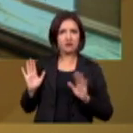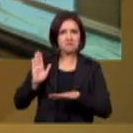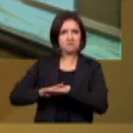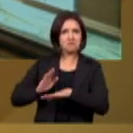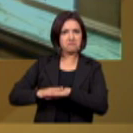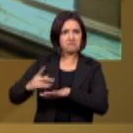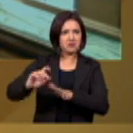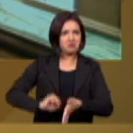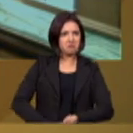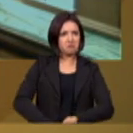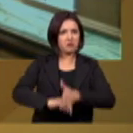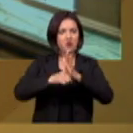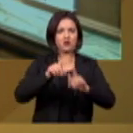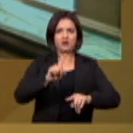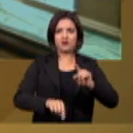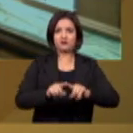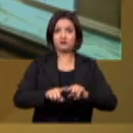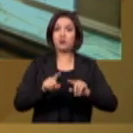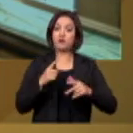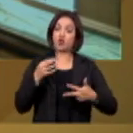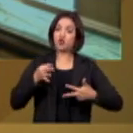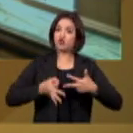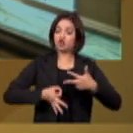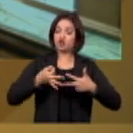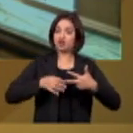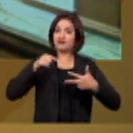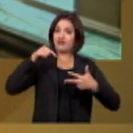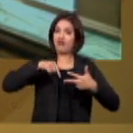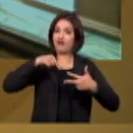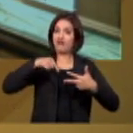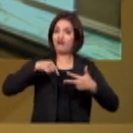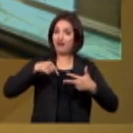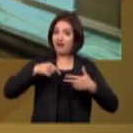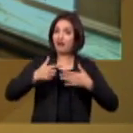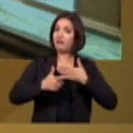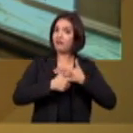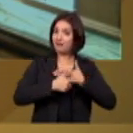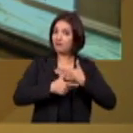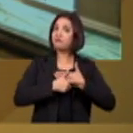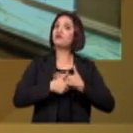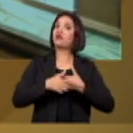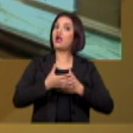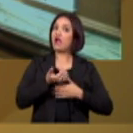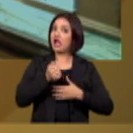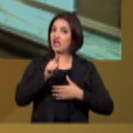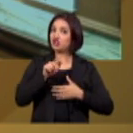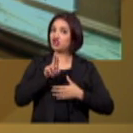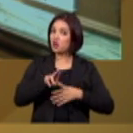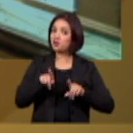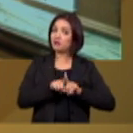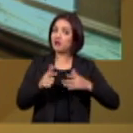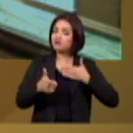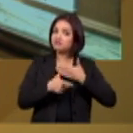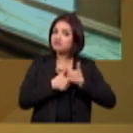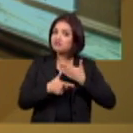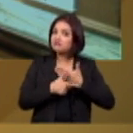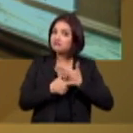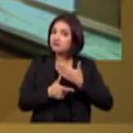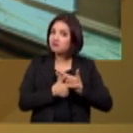e as portas do judiciário estoque e também as portas advocacia-geral da união